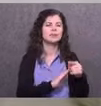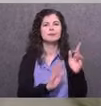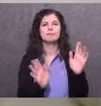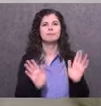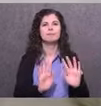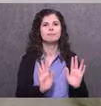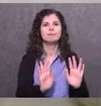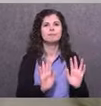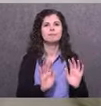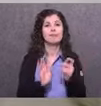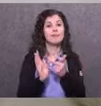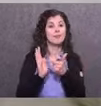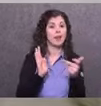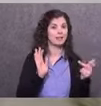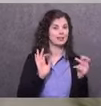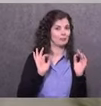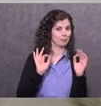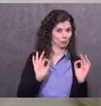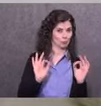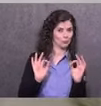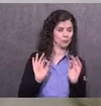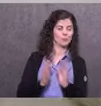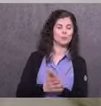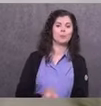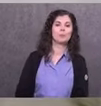citação.